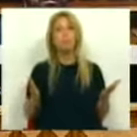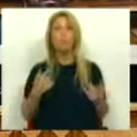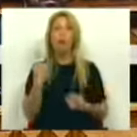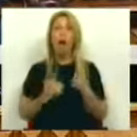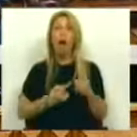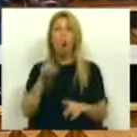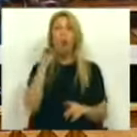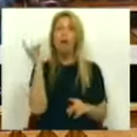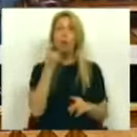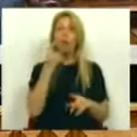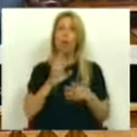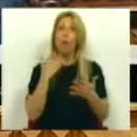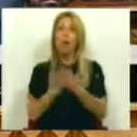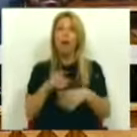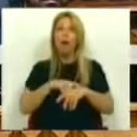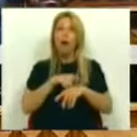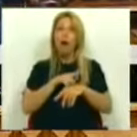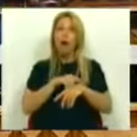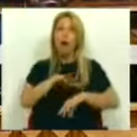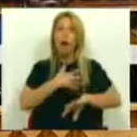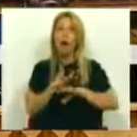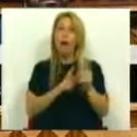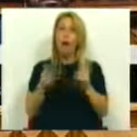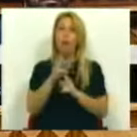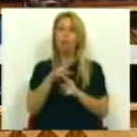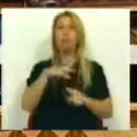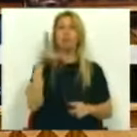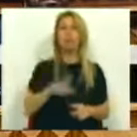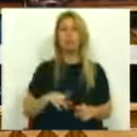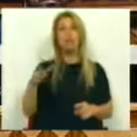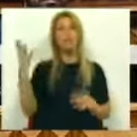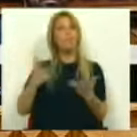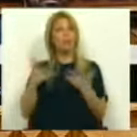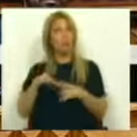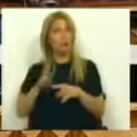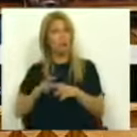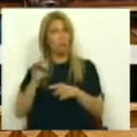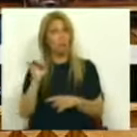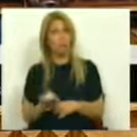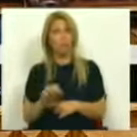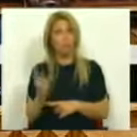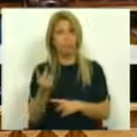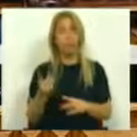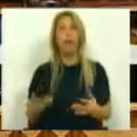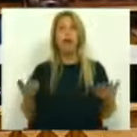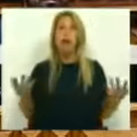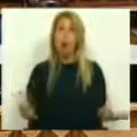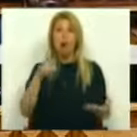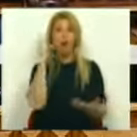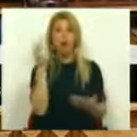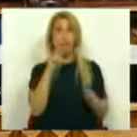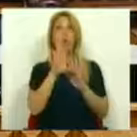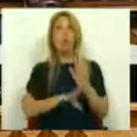respeito, com o aumento das cargas horárias do português e da matemática. E esta medida agora de rever os currículos é também